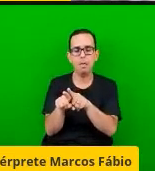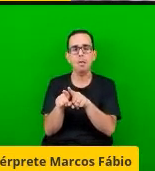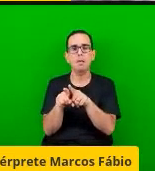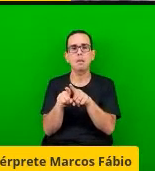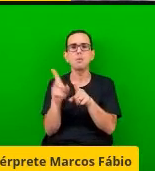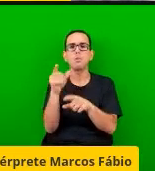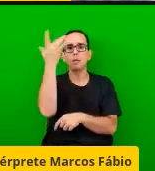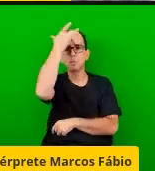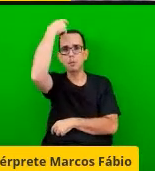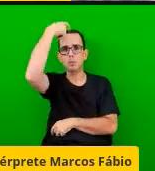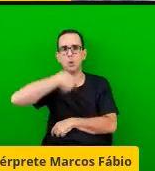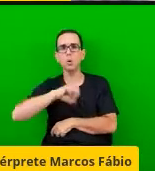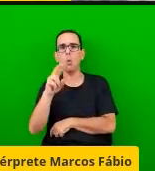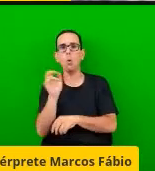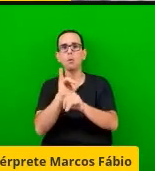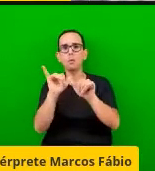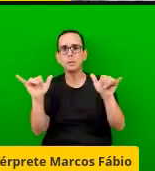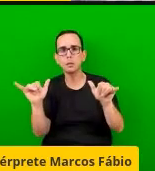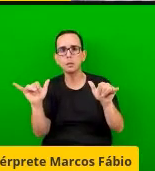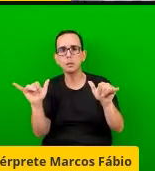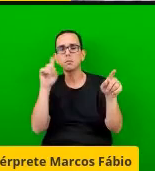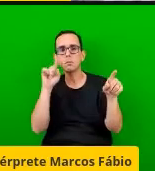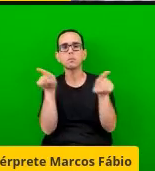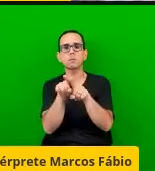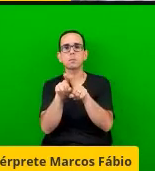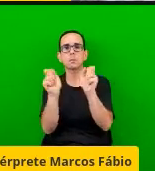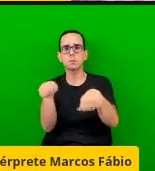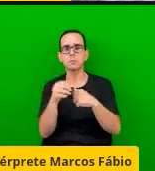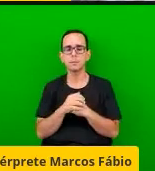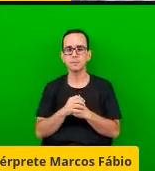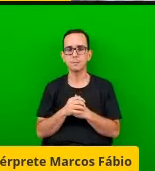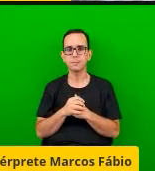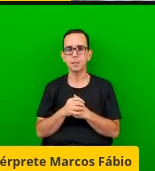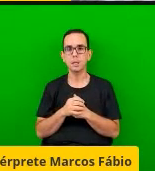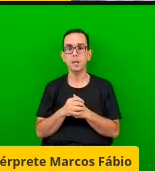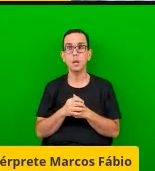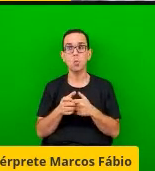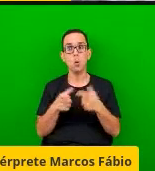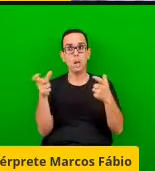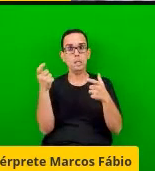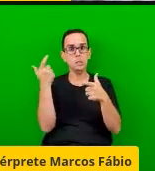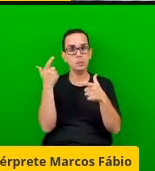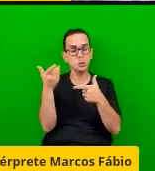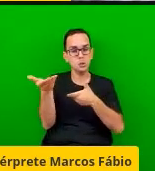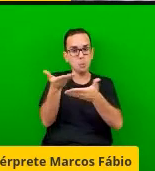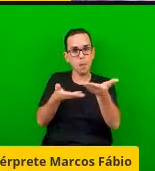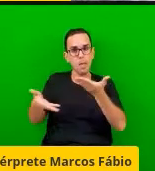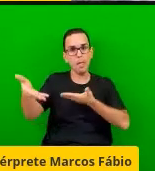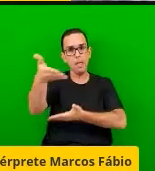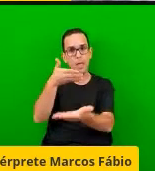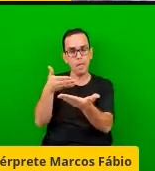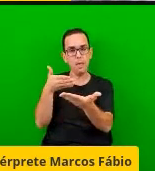pessoas, mas de informação e de capital também, tá? O grande meio de transporte, vamos dizer assim, de maneira